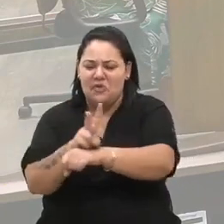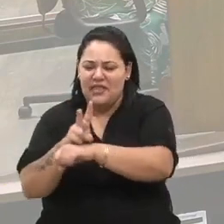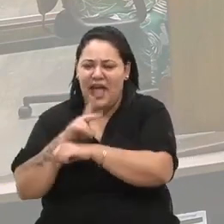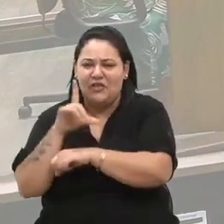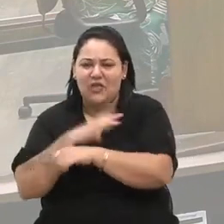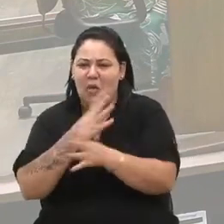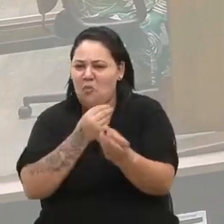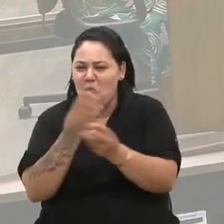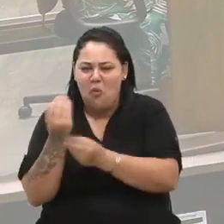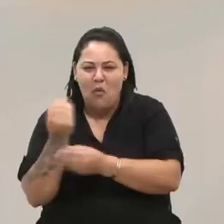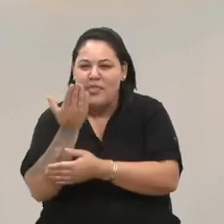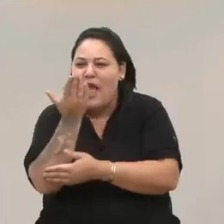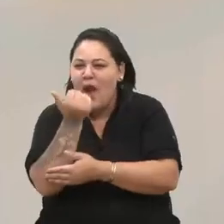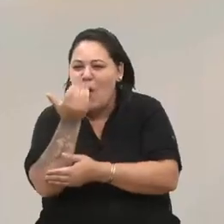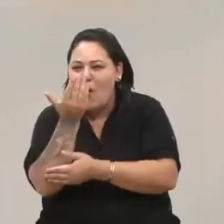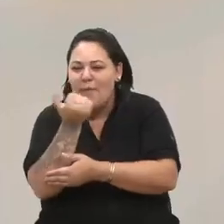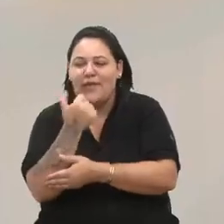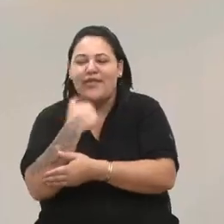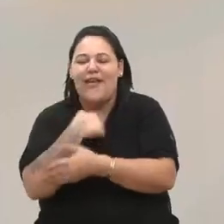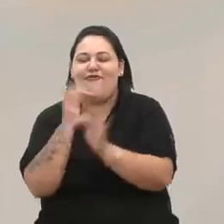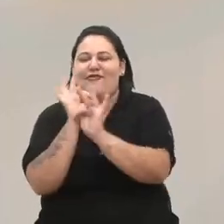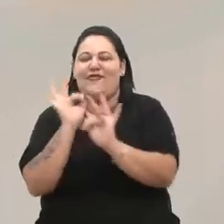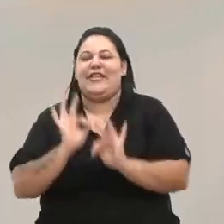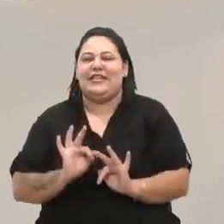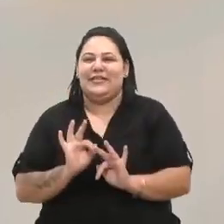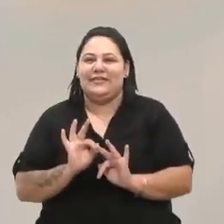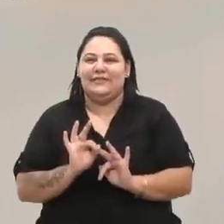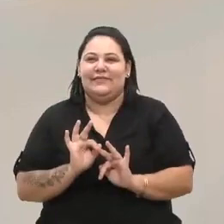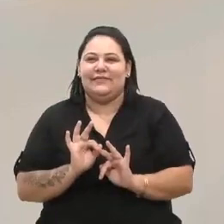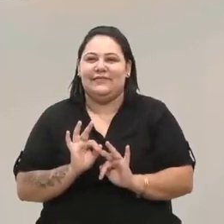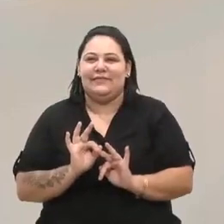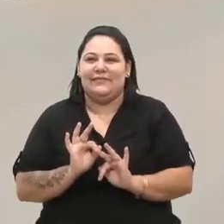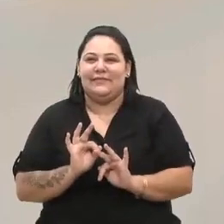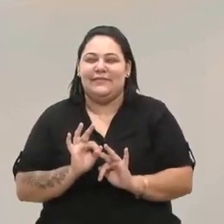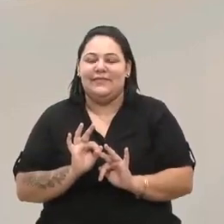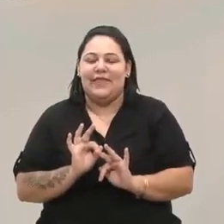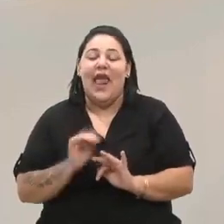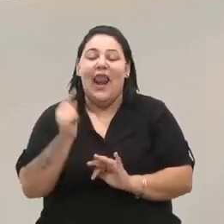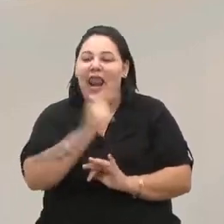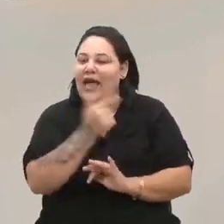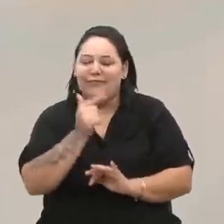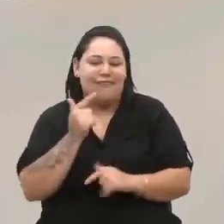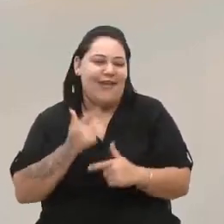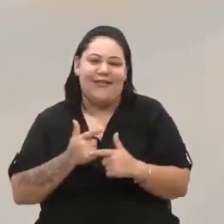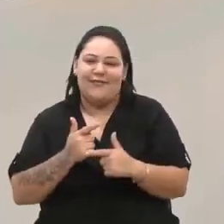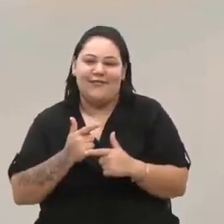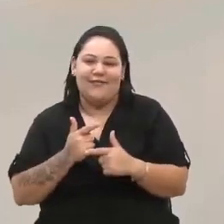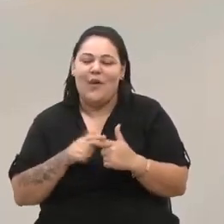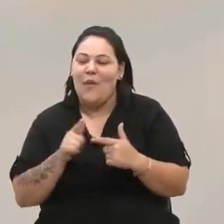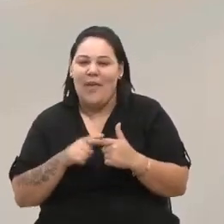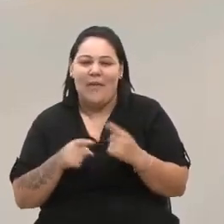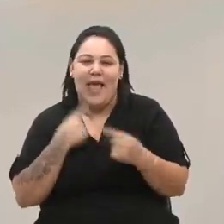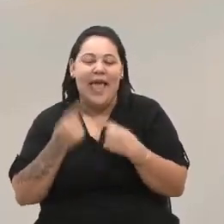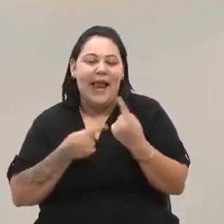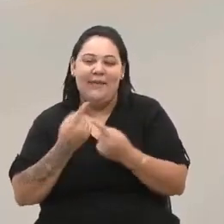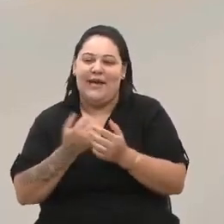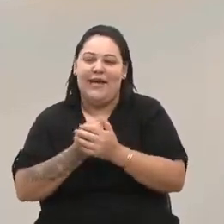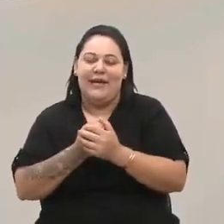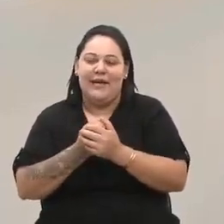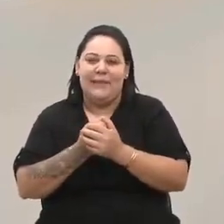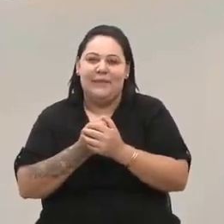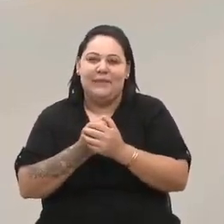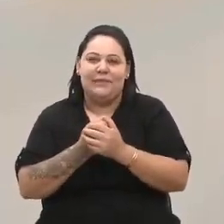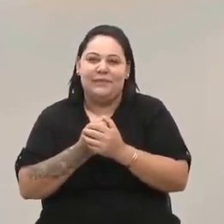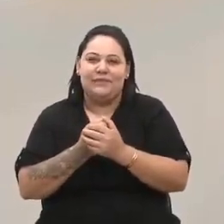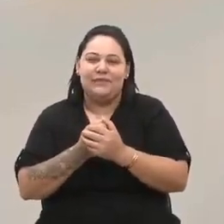comida, eu fiquei satisfeita. Lá eu não tenho o que me queixar. Só pouco lugar, porque